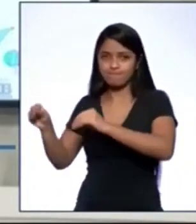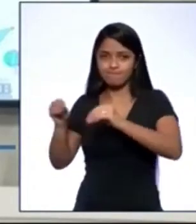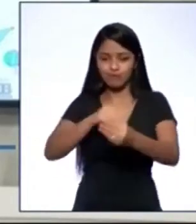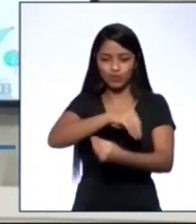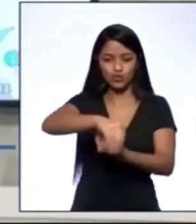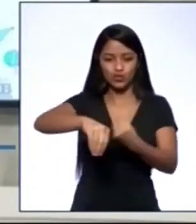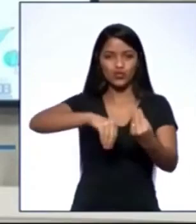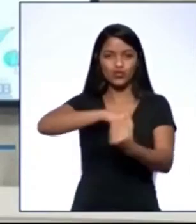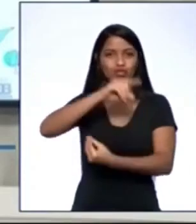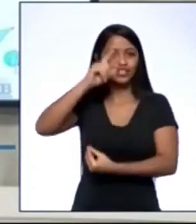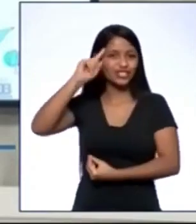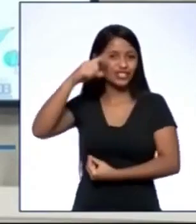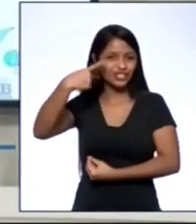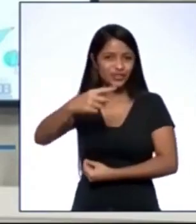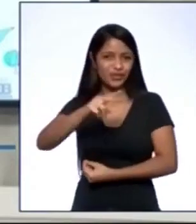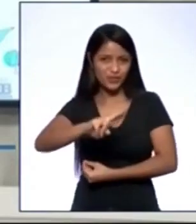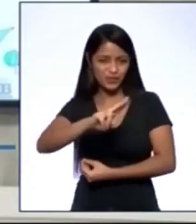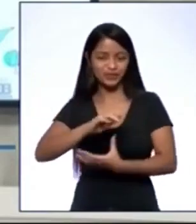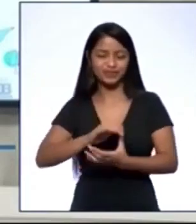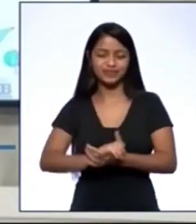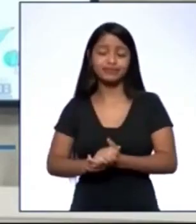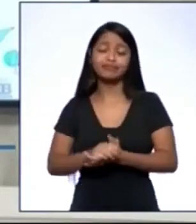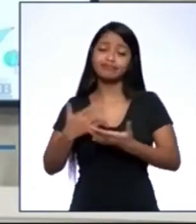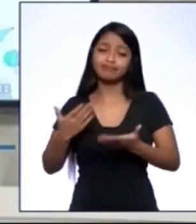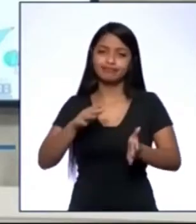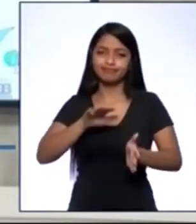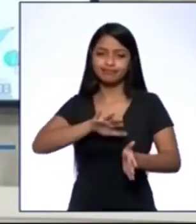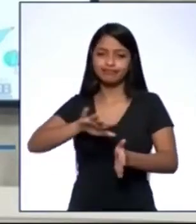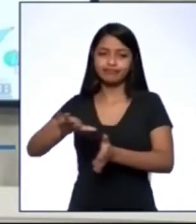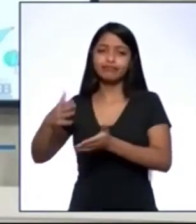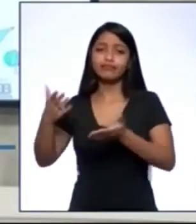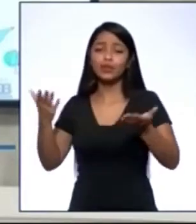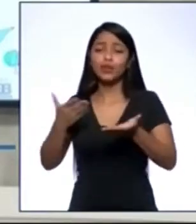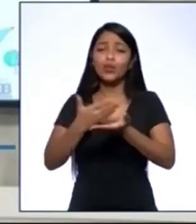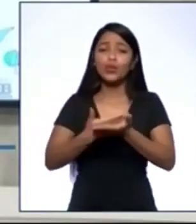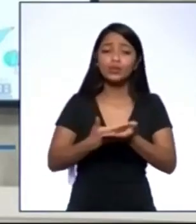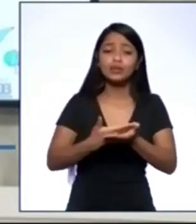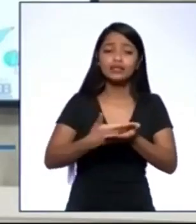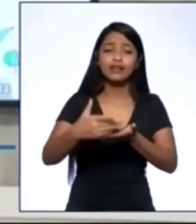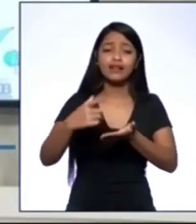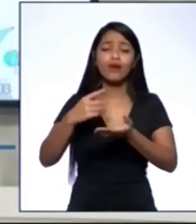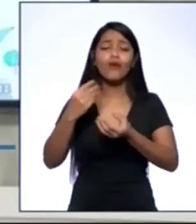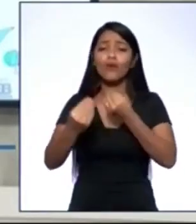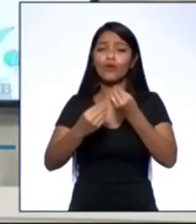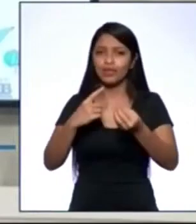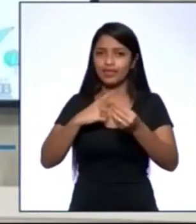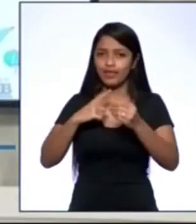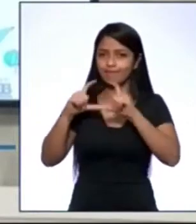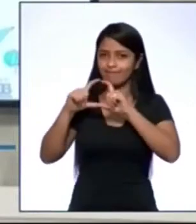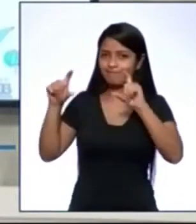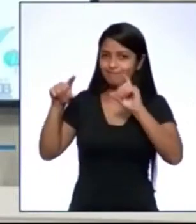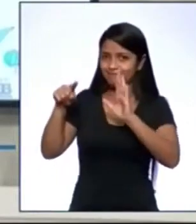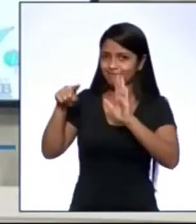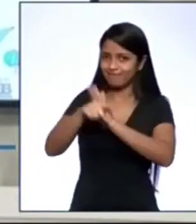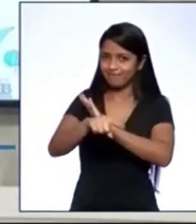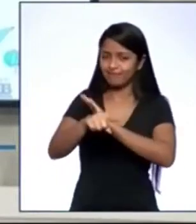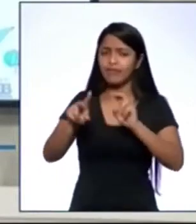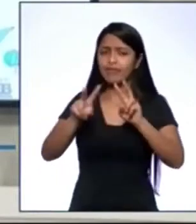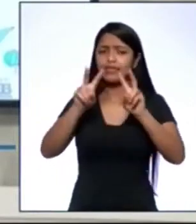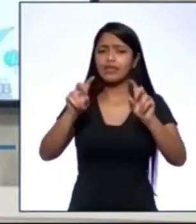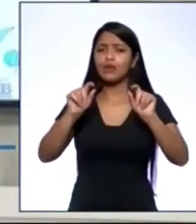começar abordando o aspecto da biotecnologia em cima de uma questãozinha que vai falar sobre